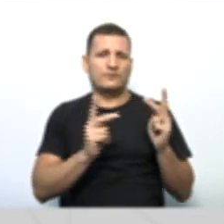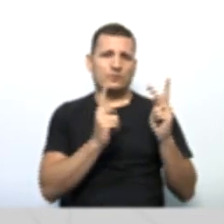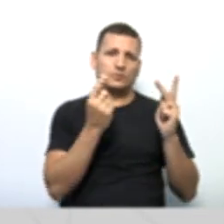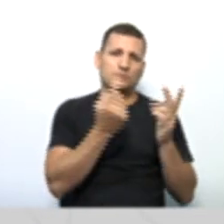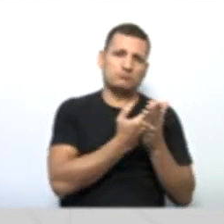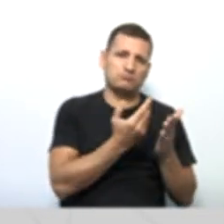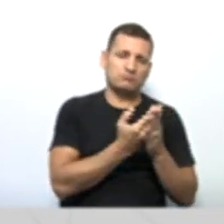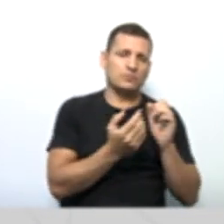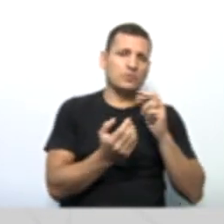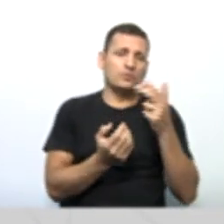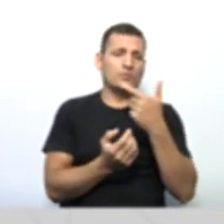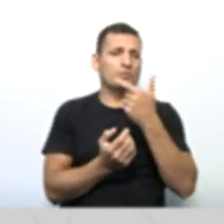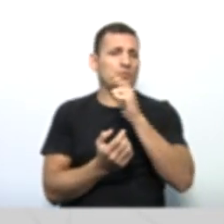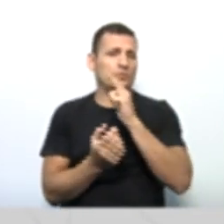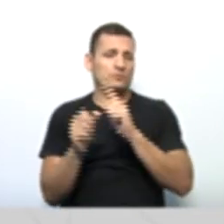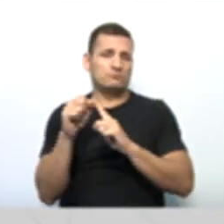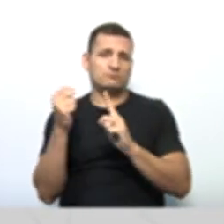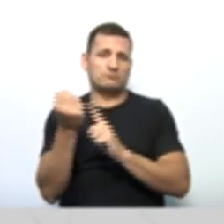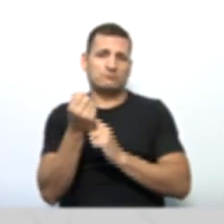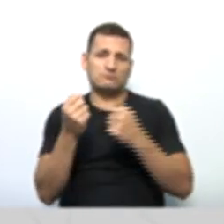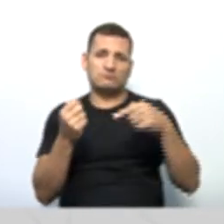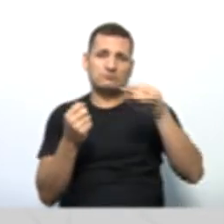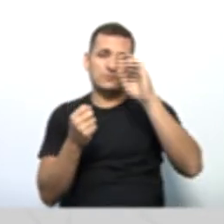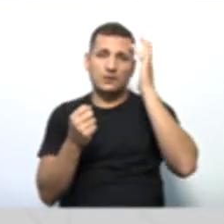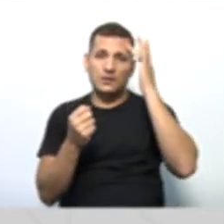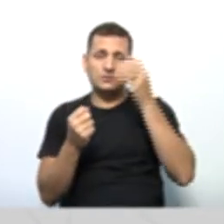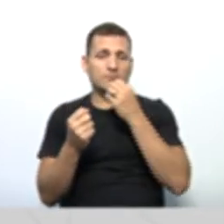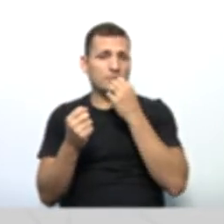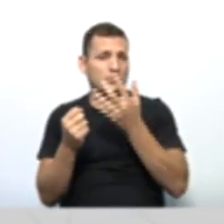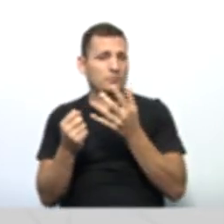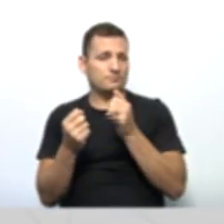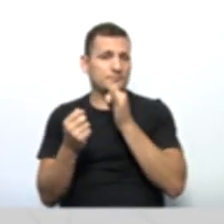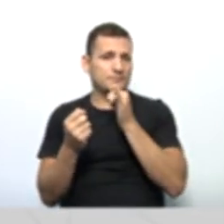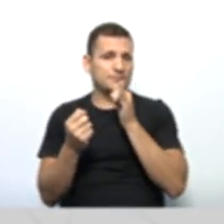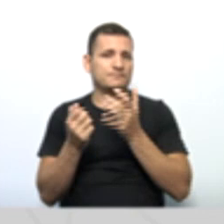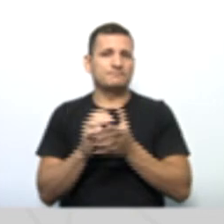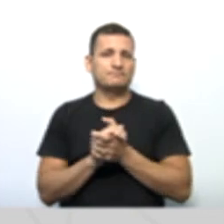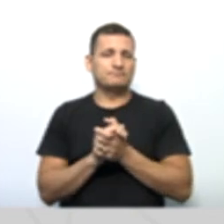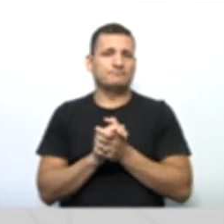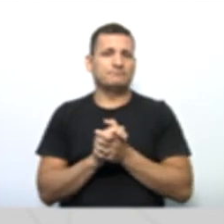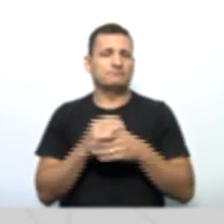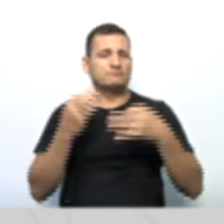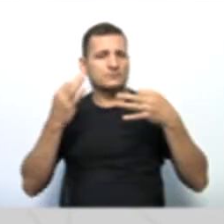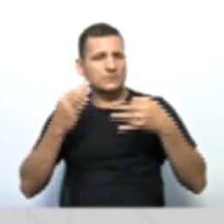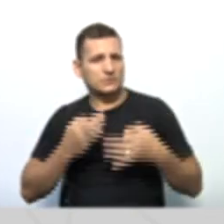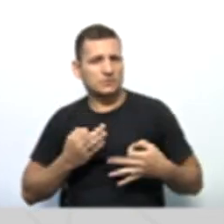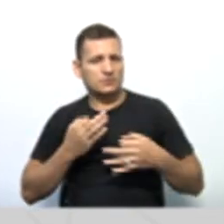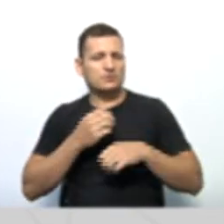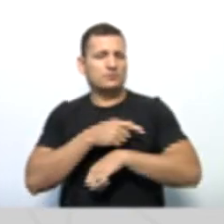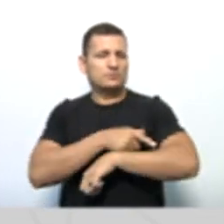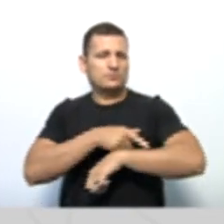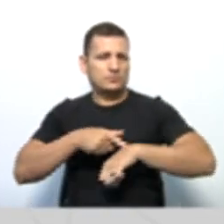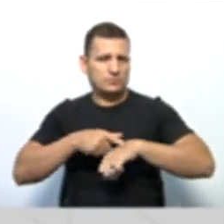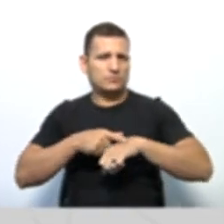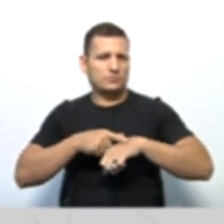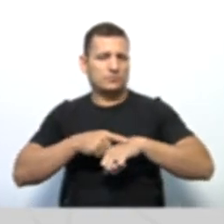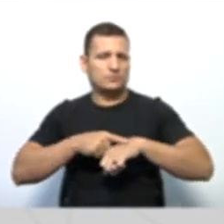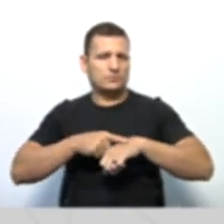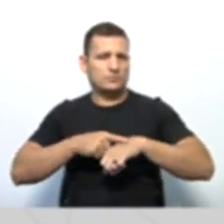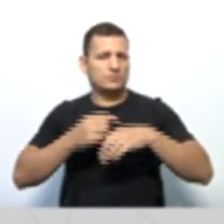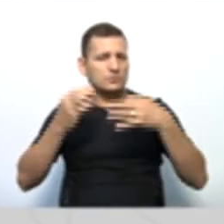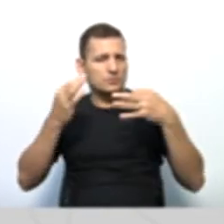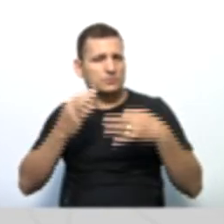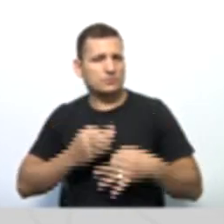ou outros que a sociedade que vocês acham que são bons. Por exemplo, honestidade. Será que honestidade é um valor que vale a pena